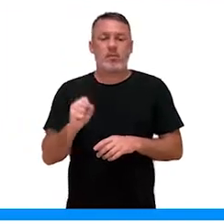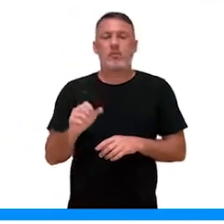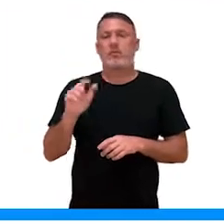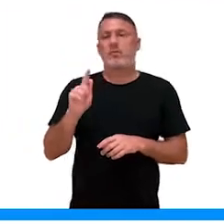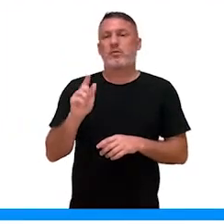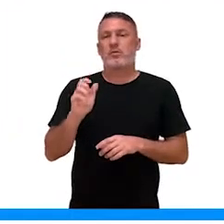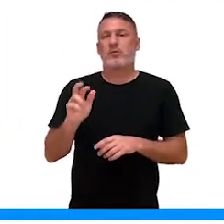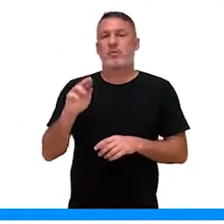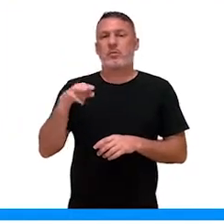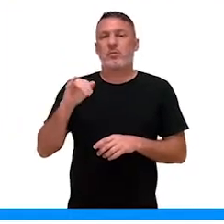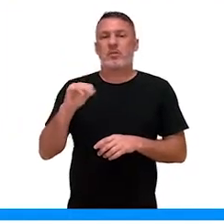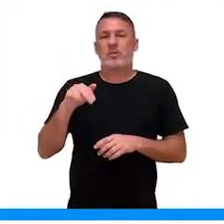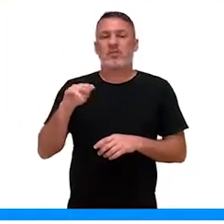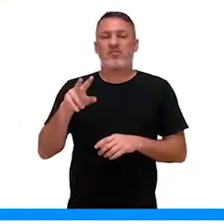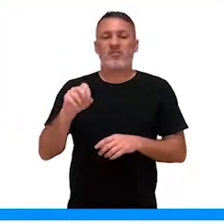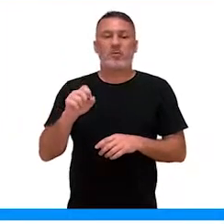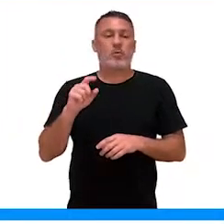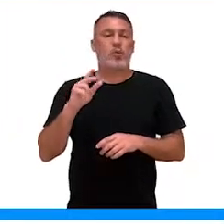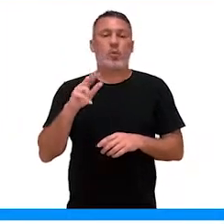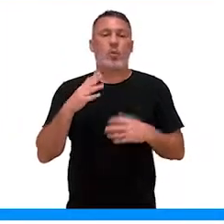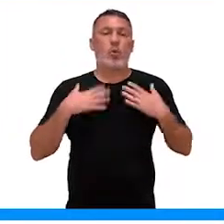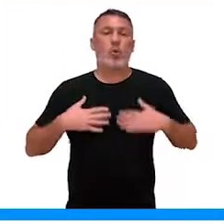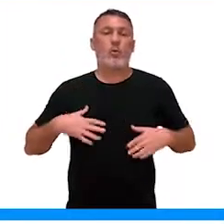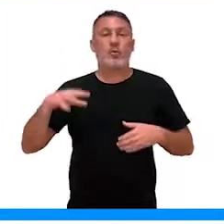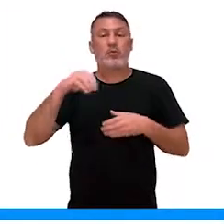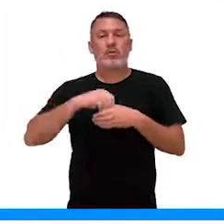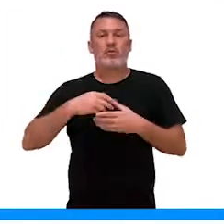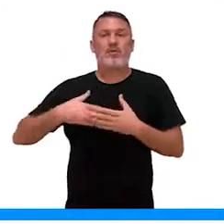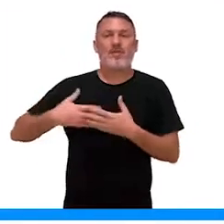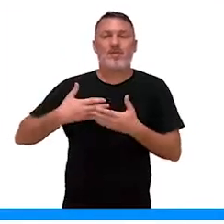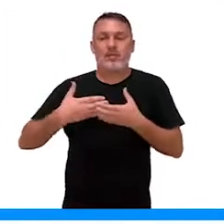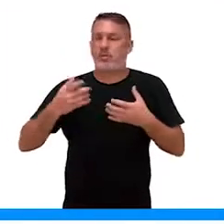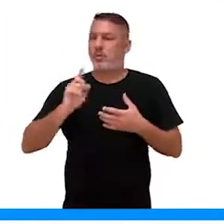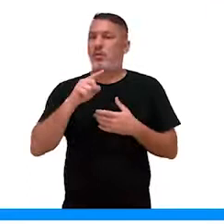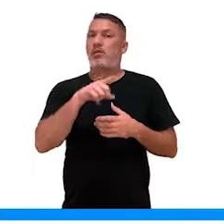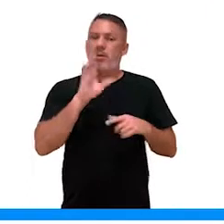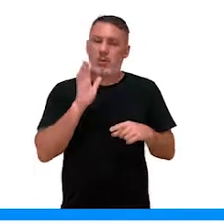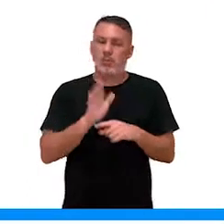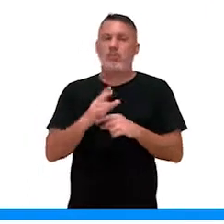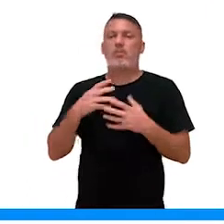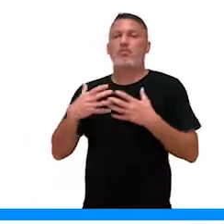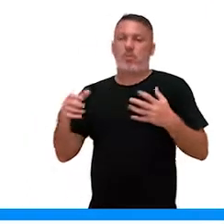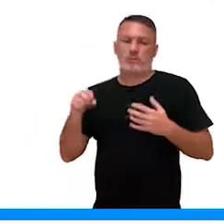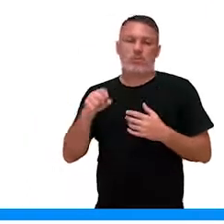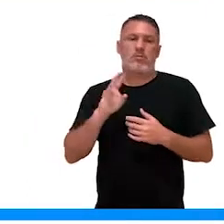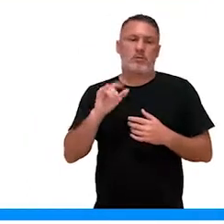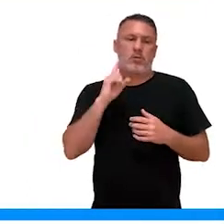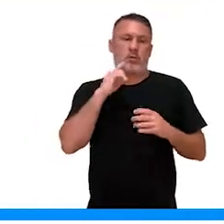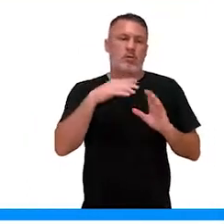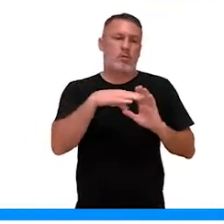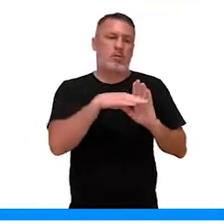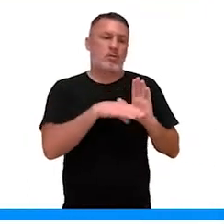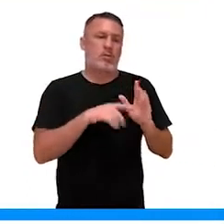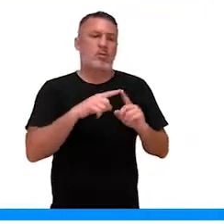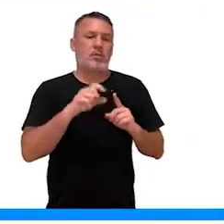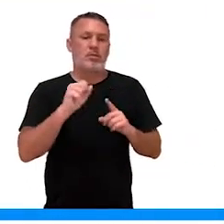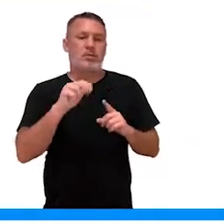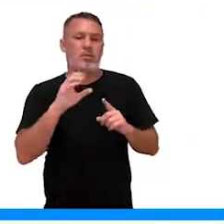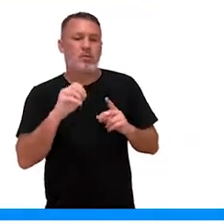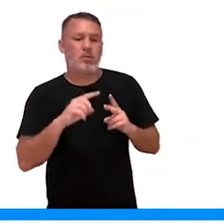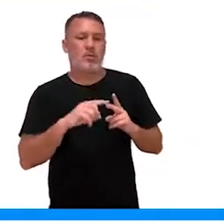não fazem parte do corpo do embrião, porém eles vão auxiliar de alguma forma. Temos o saco vitelínico,